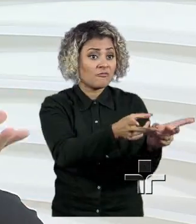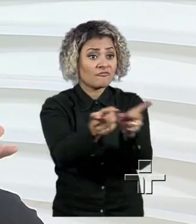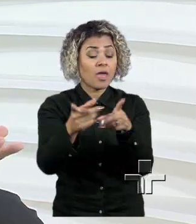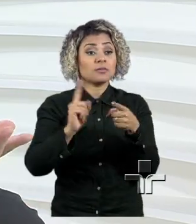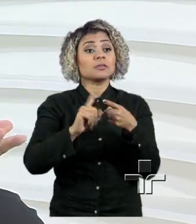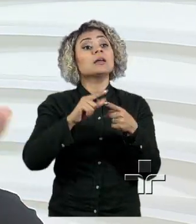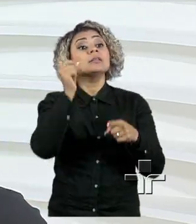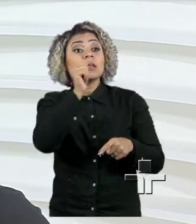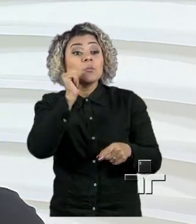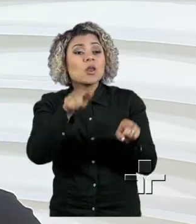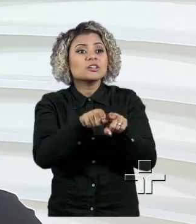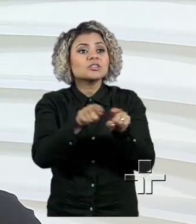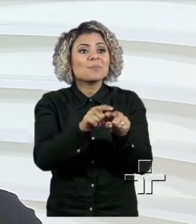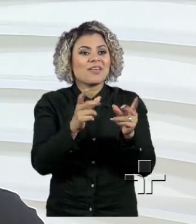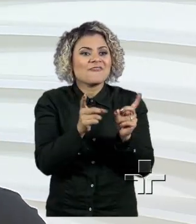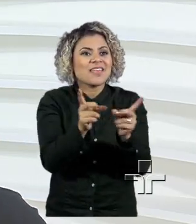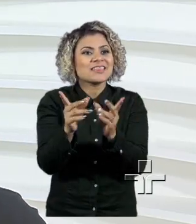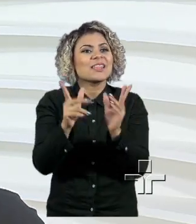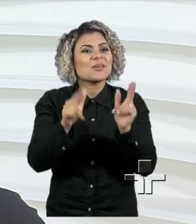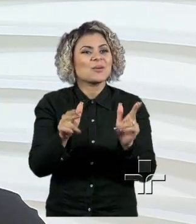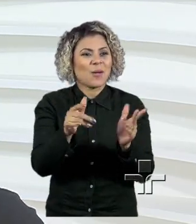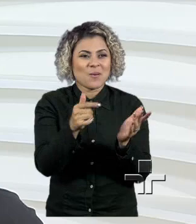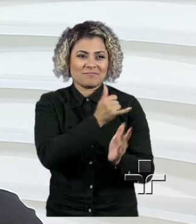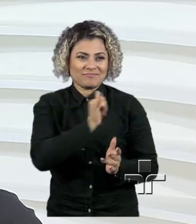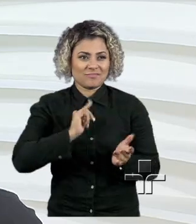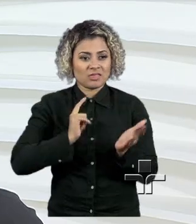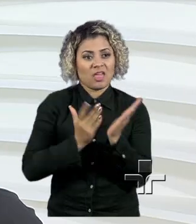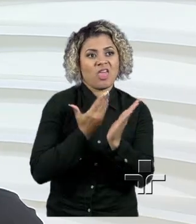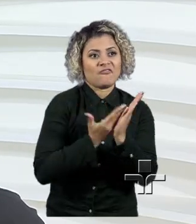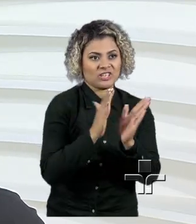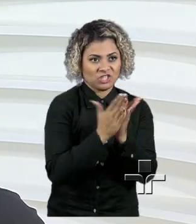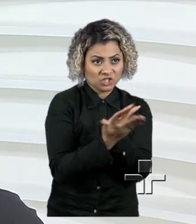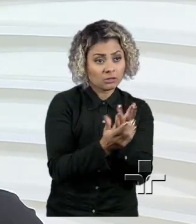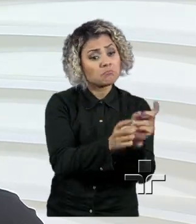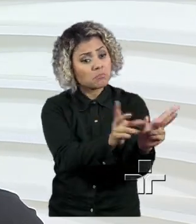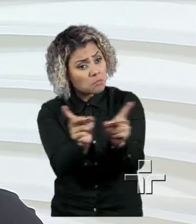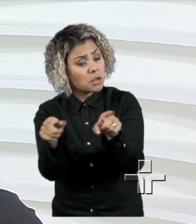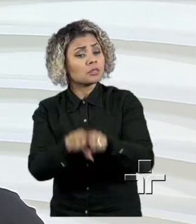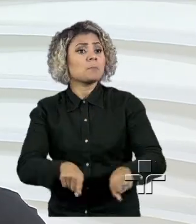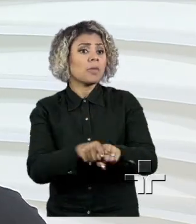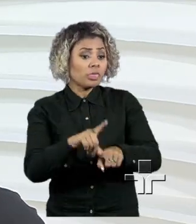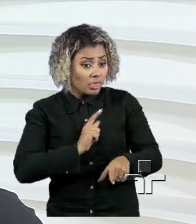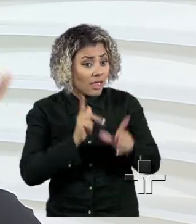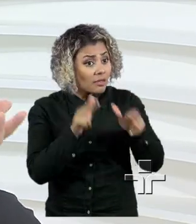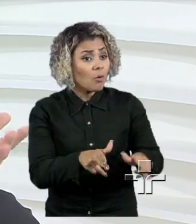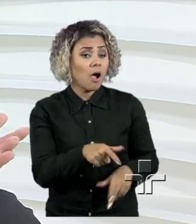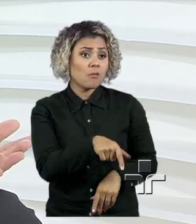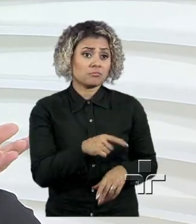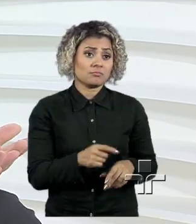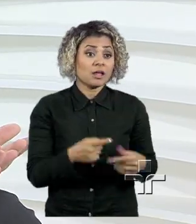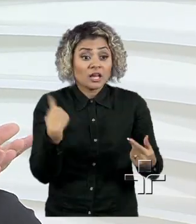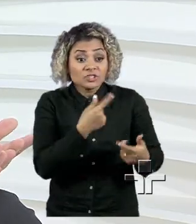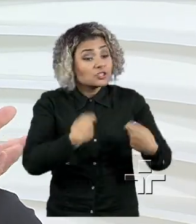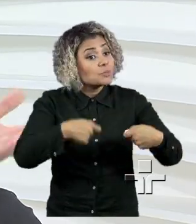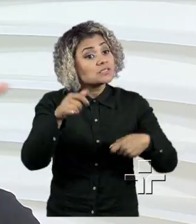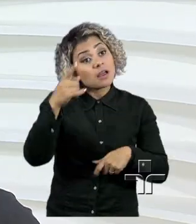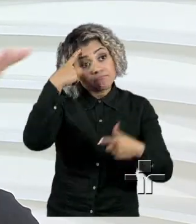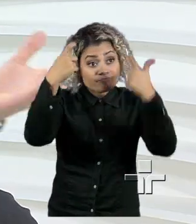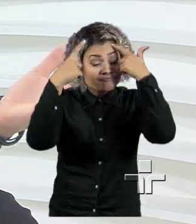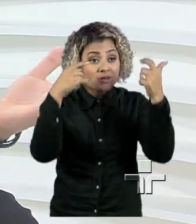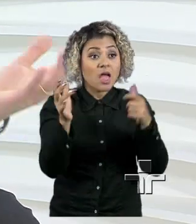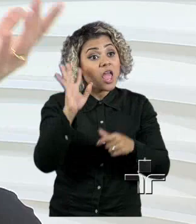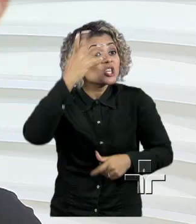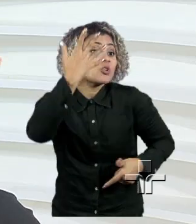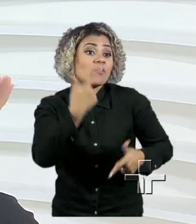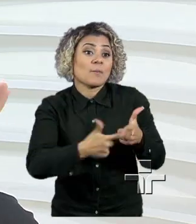vendendo catálogo, que foi como começou a Cacau Show, que nem a Avon, etc. Né? Então a gente tem que achar solução para os problemas. Certo. O país,